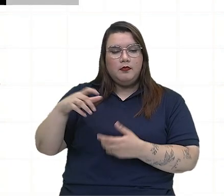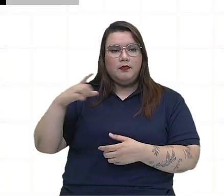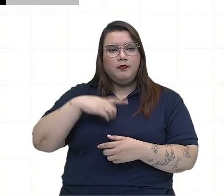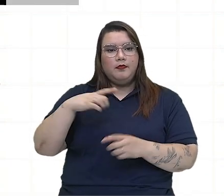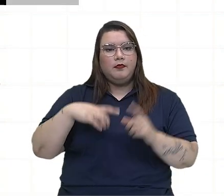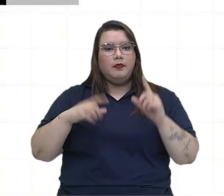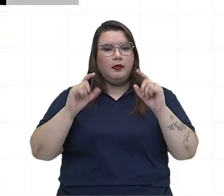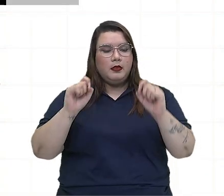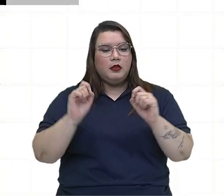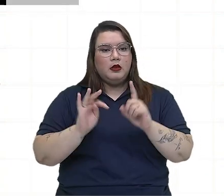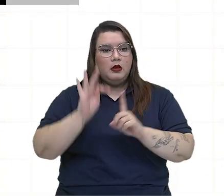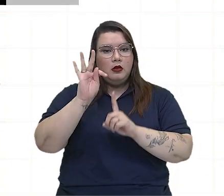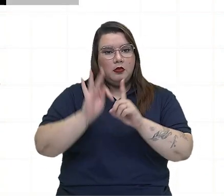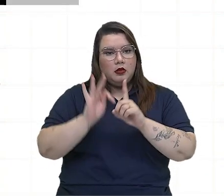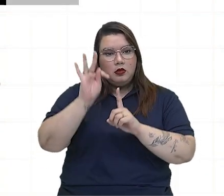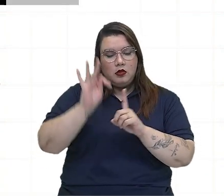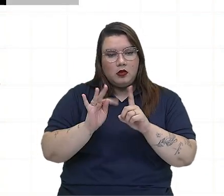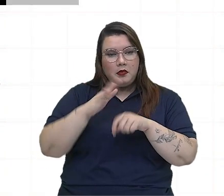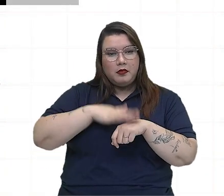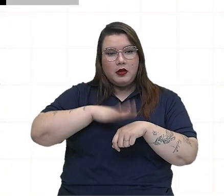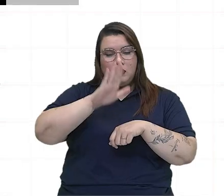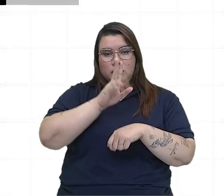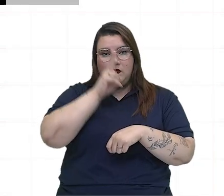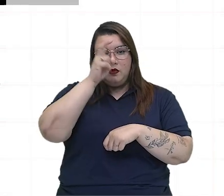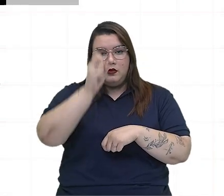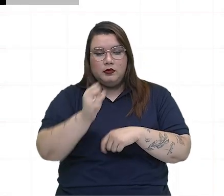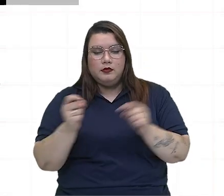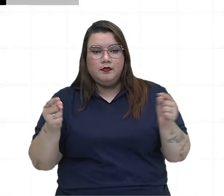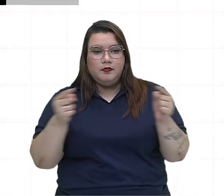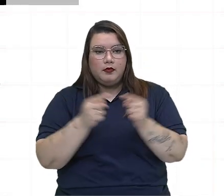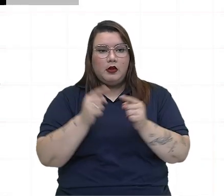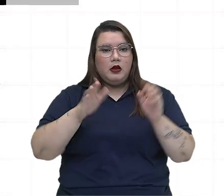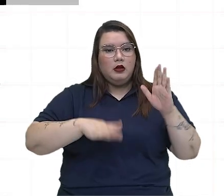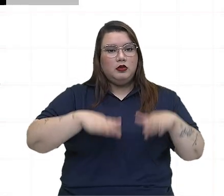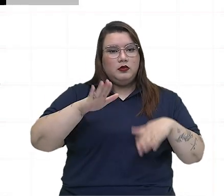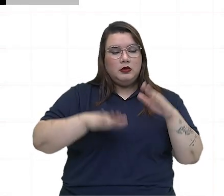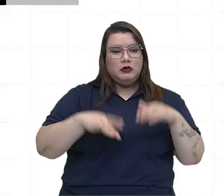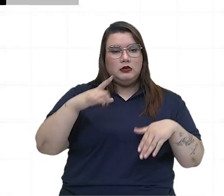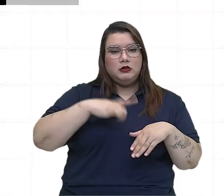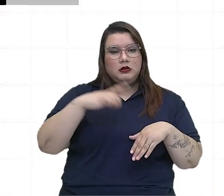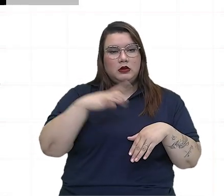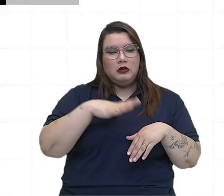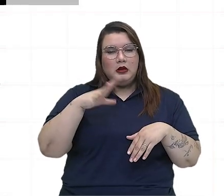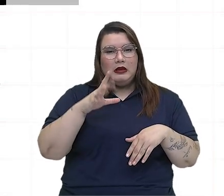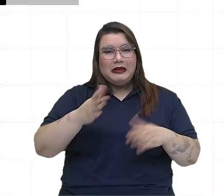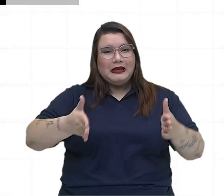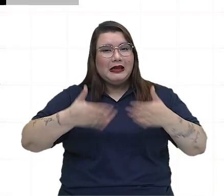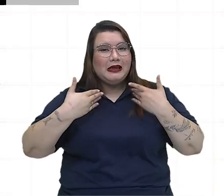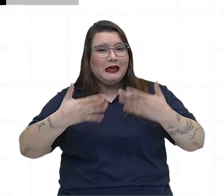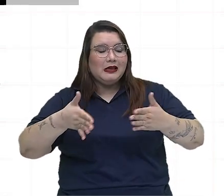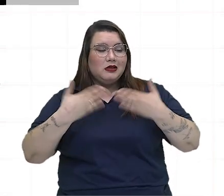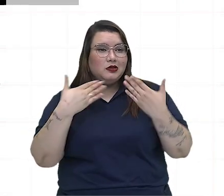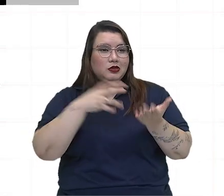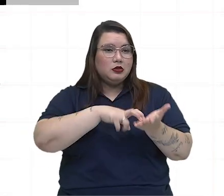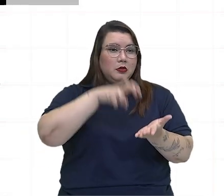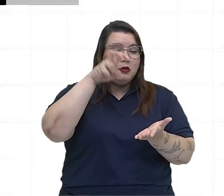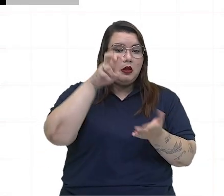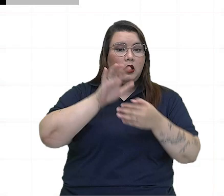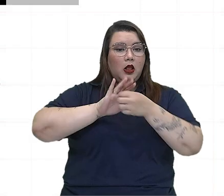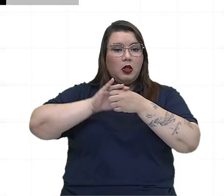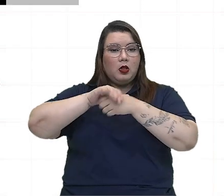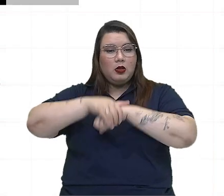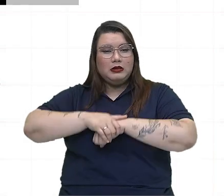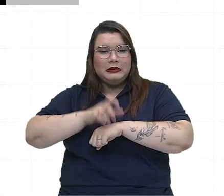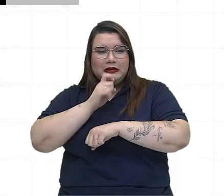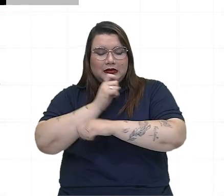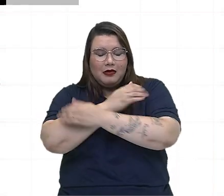planeta tem as temperaturas mais extremas, tendo então os dias extremamente